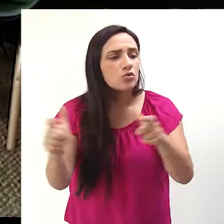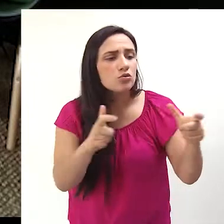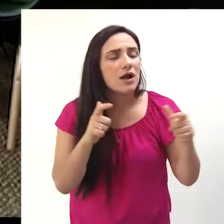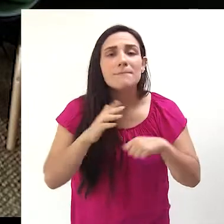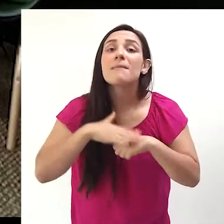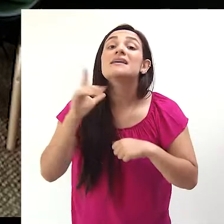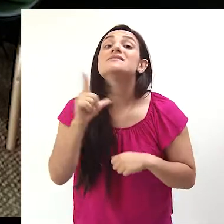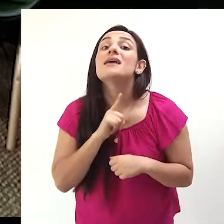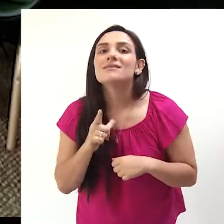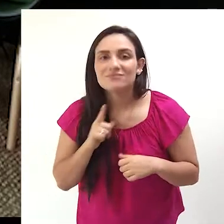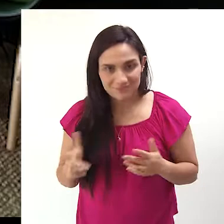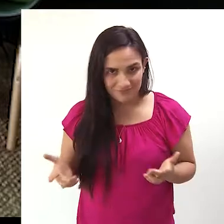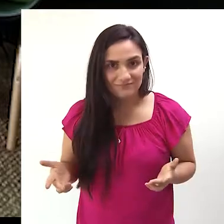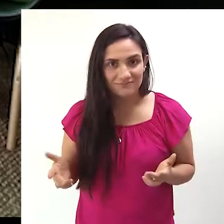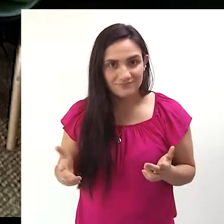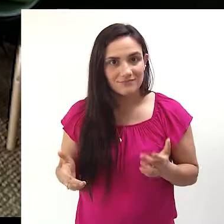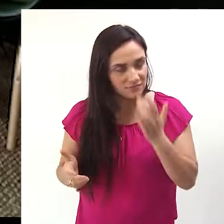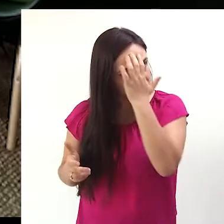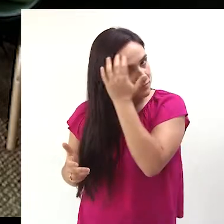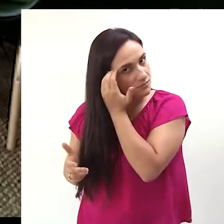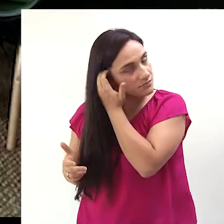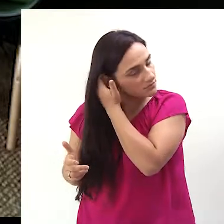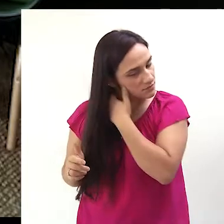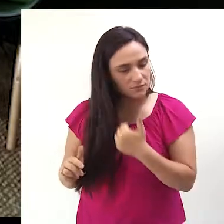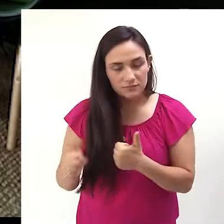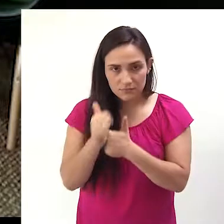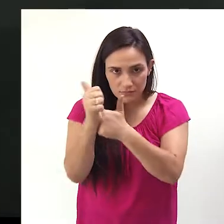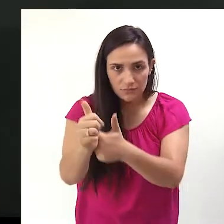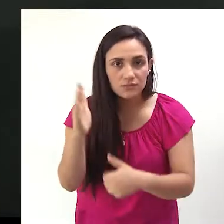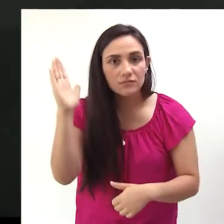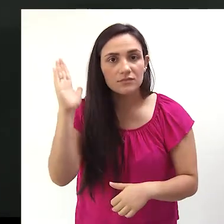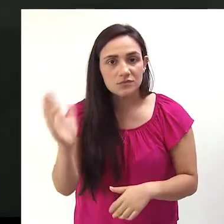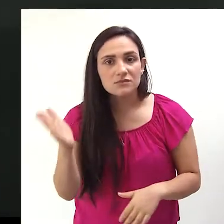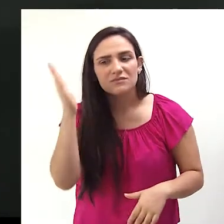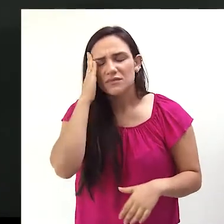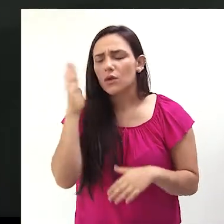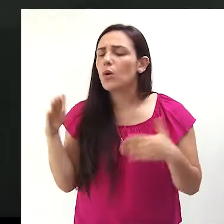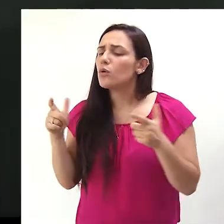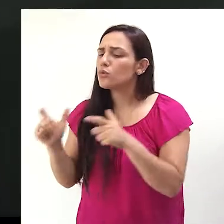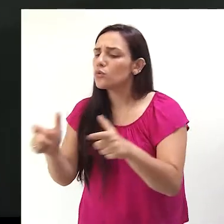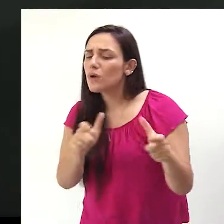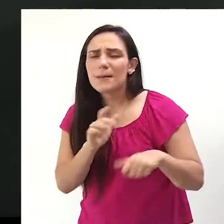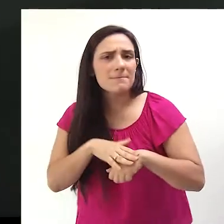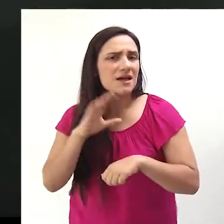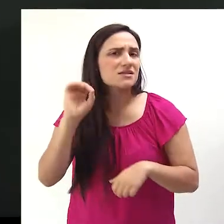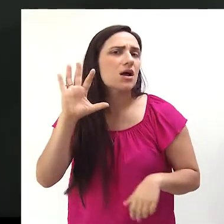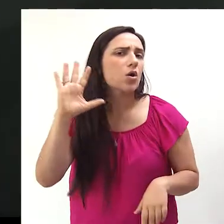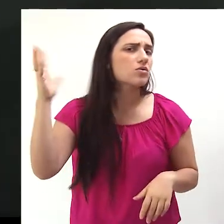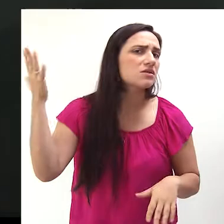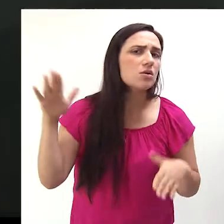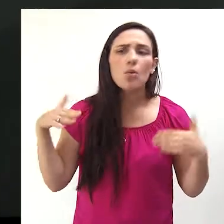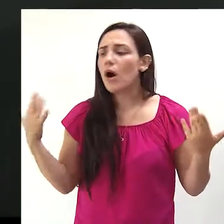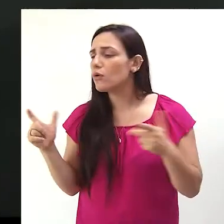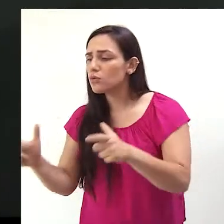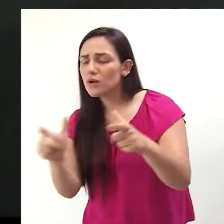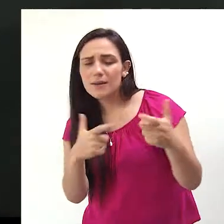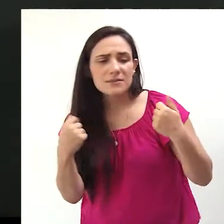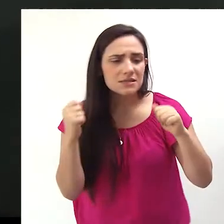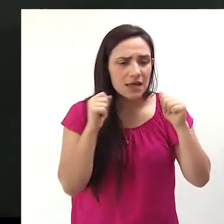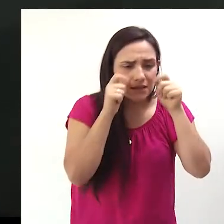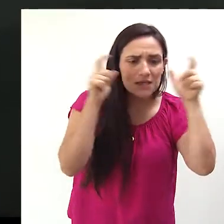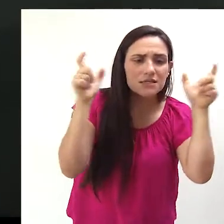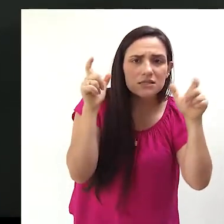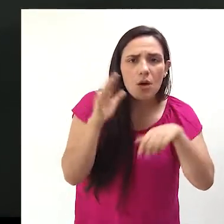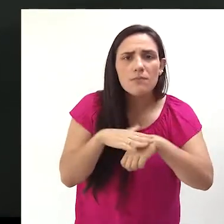operações, fazendo esse acompanhamento de aonde o crime está ocorrendo, em que quantidade, em que local, onde é que é necessário dar uma